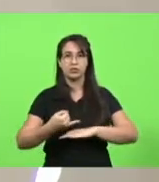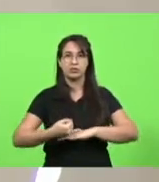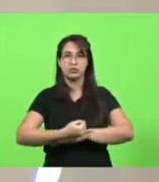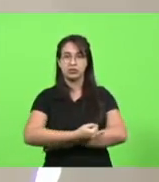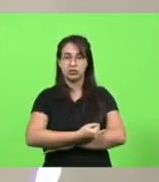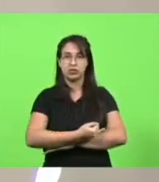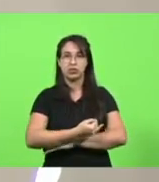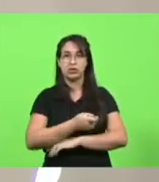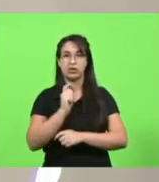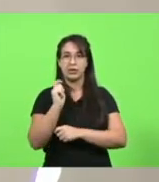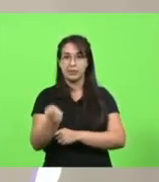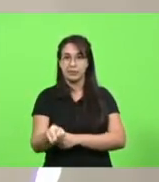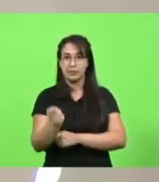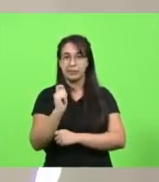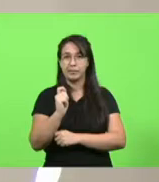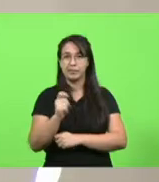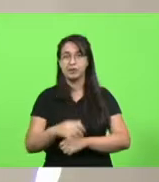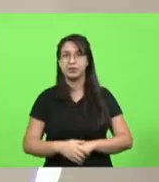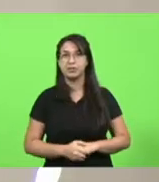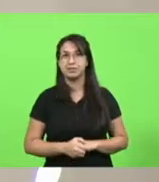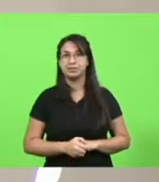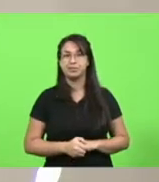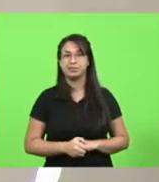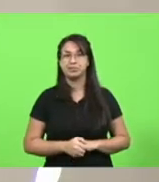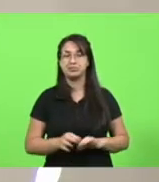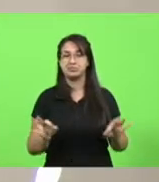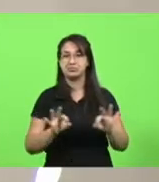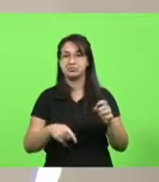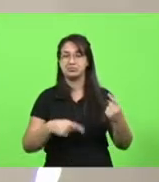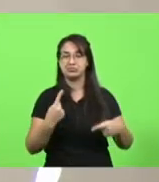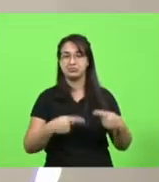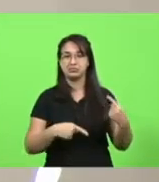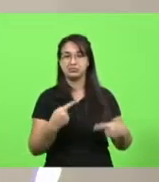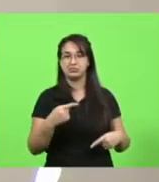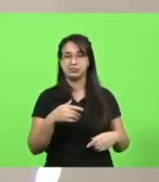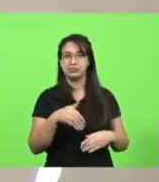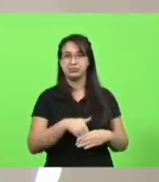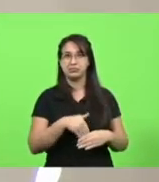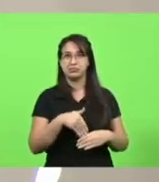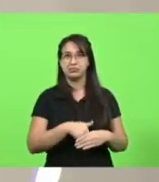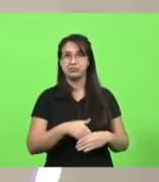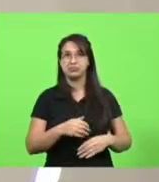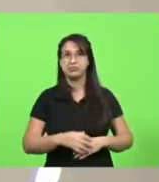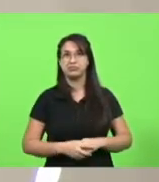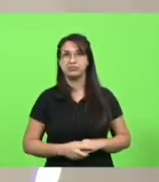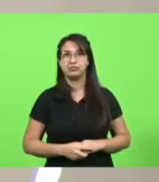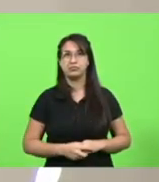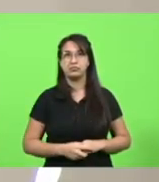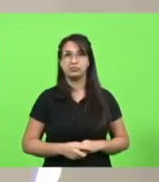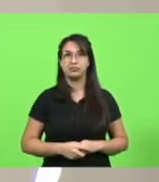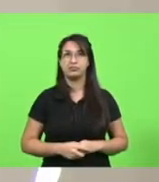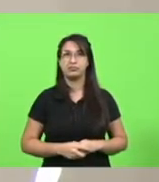em discussão. Não havendo quem queira discutir, em votação, deputados que aprovam, permaneçam como se encontram.